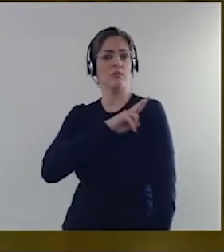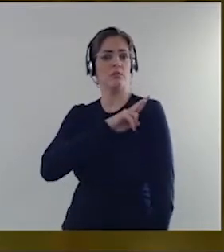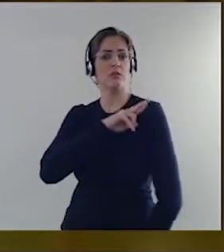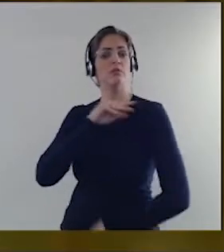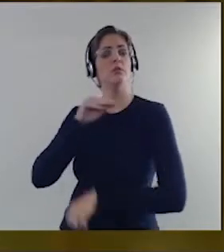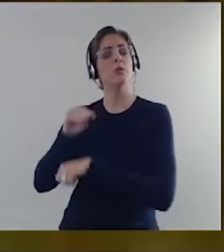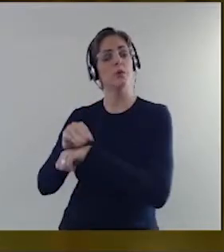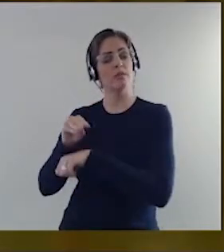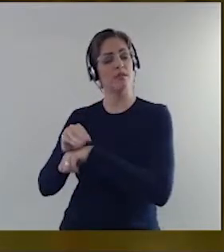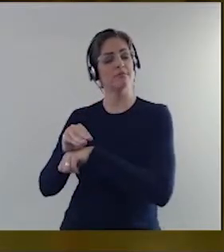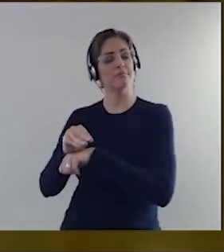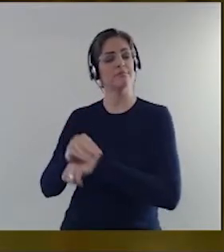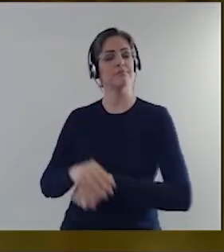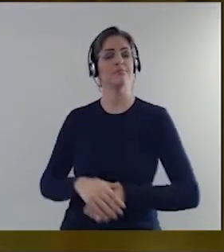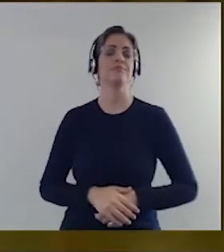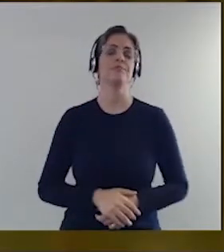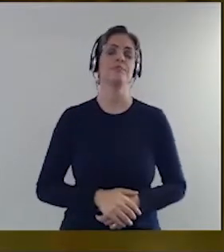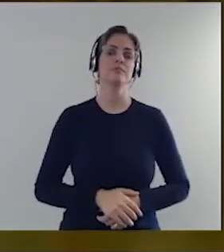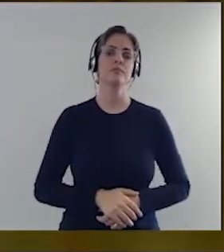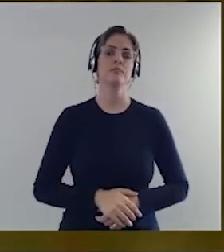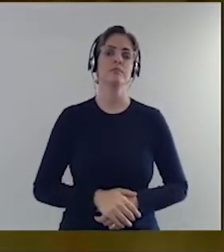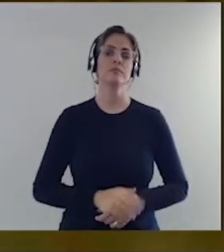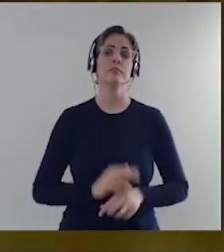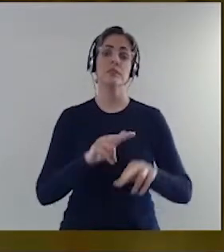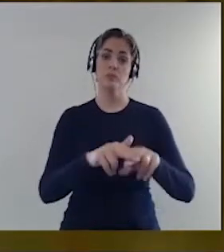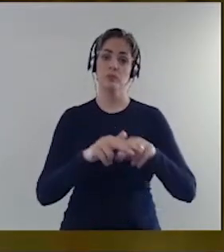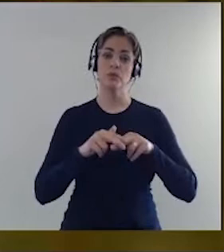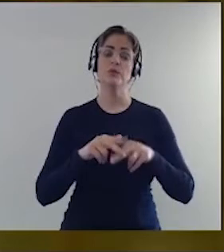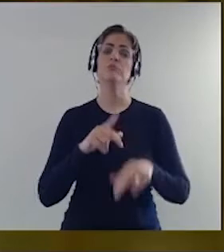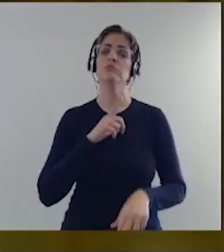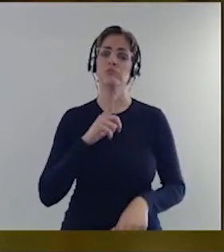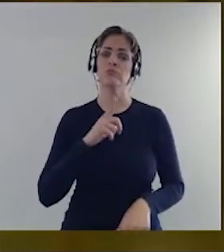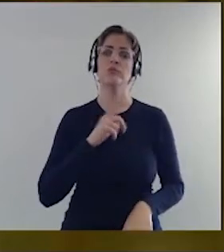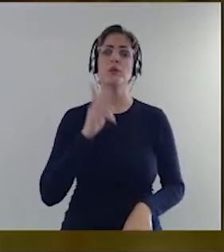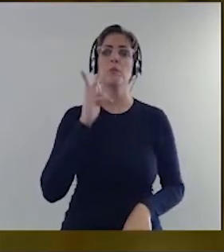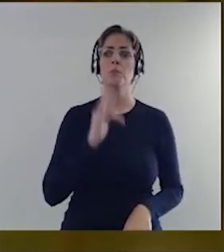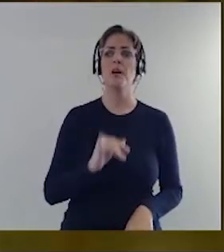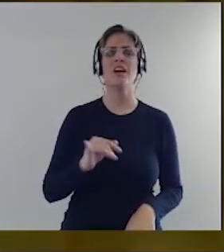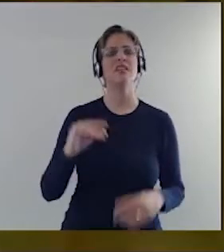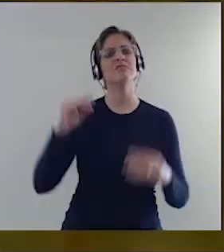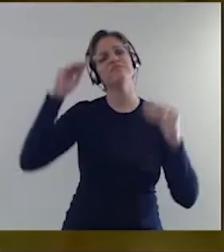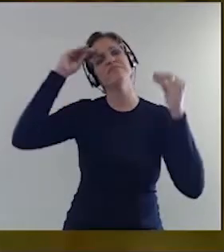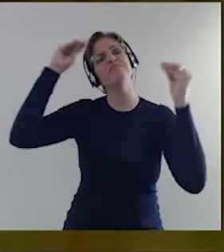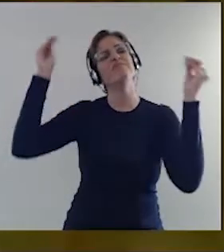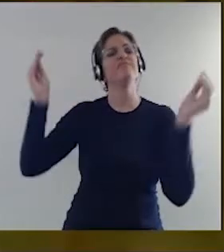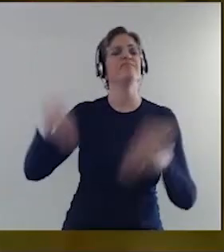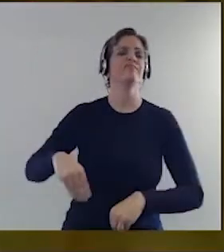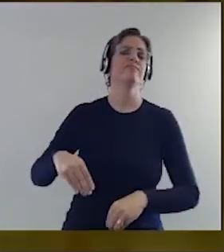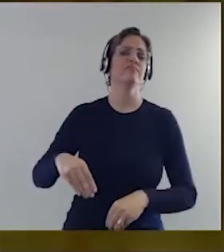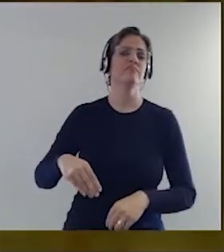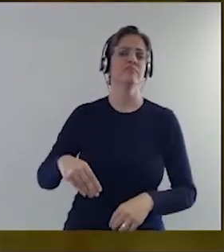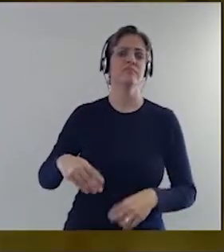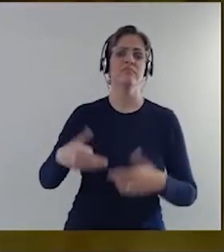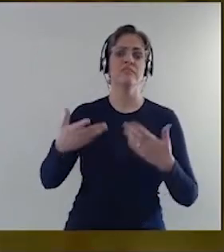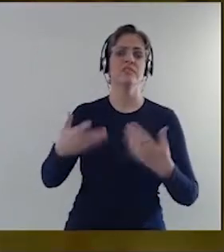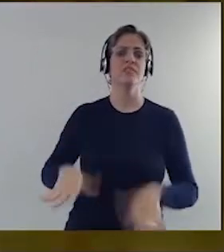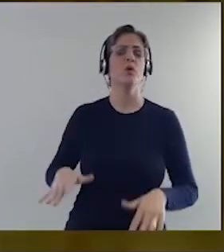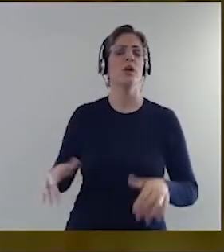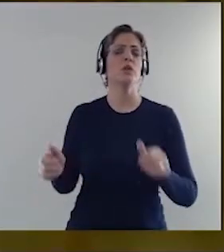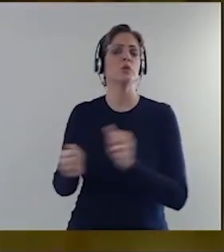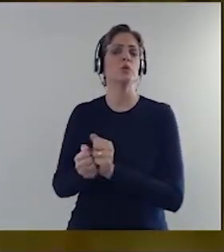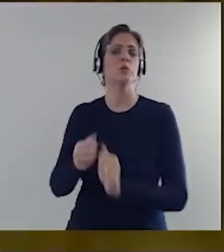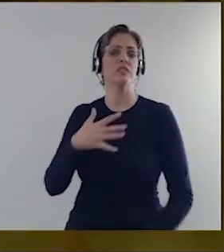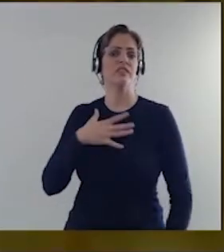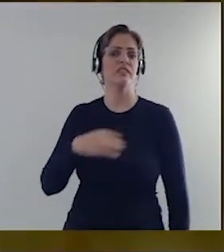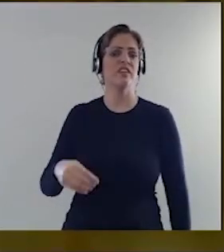cuidado. Não raro, os pais desistiam de insistir no exercício desse espaço de proximidade com